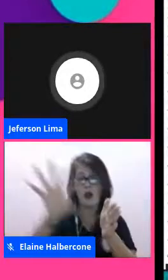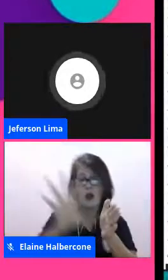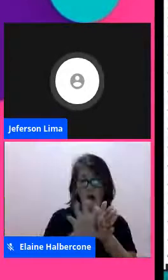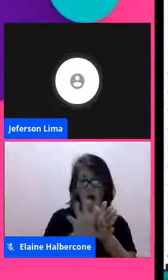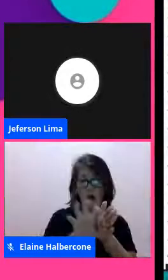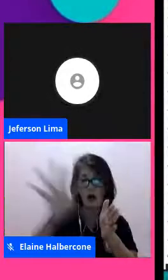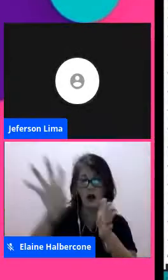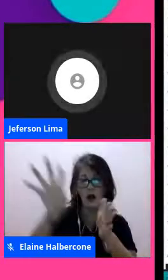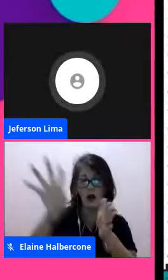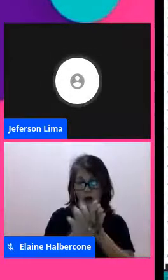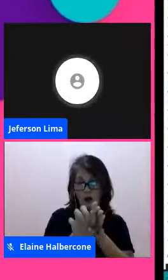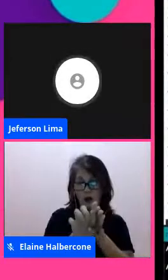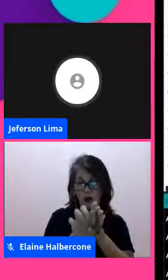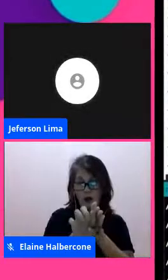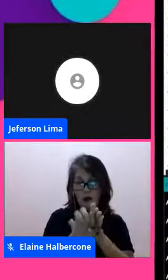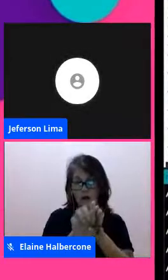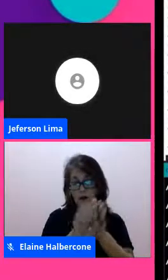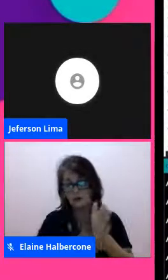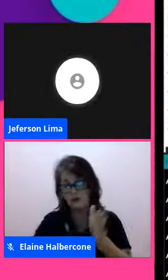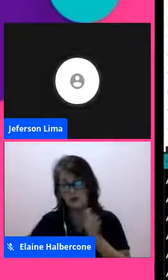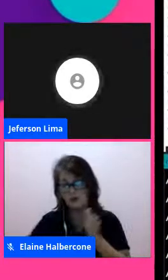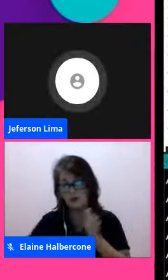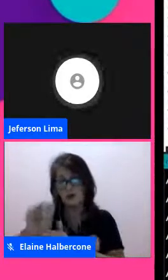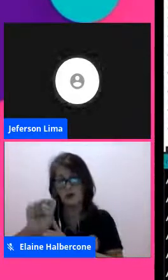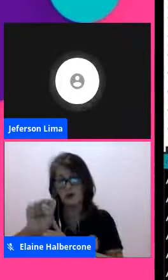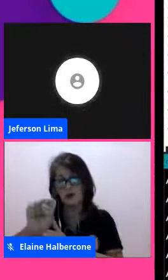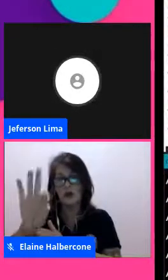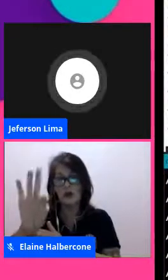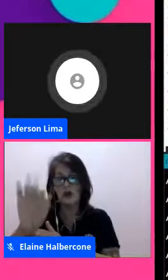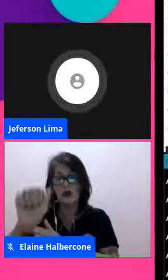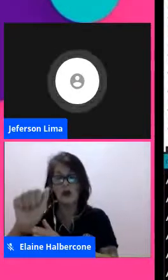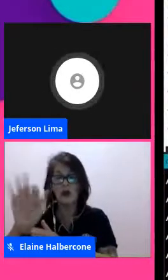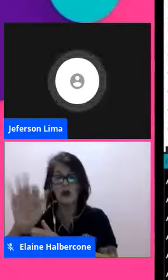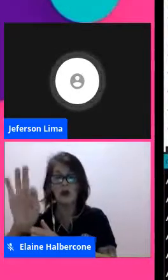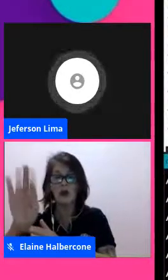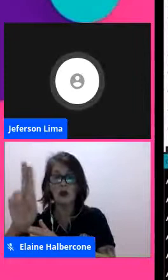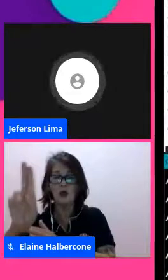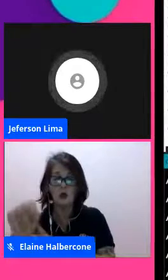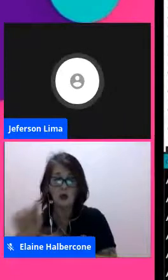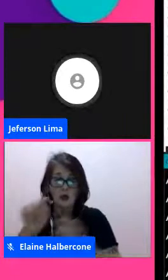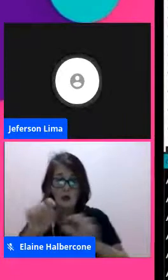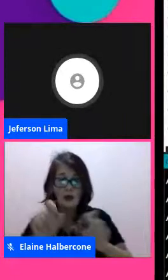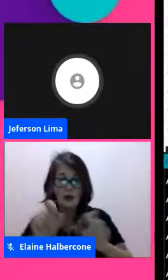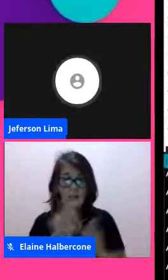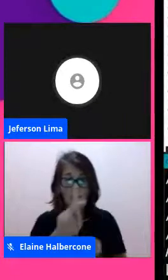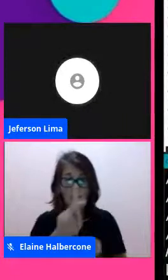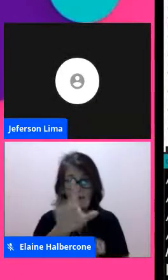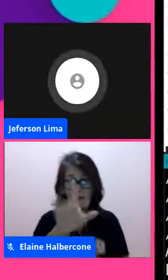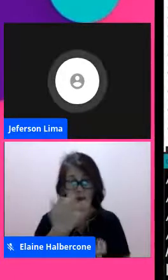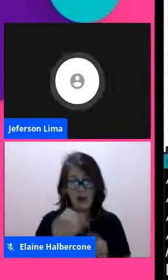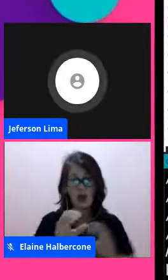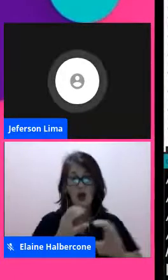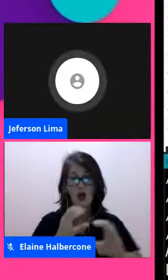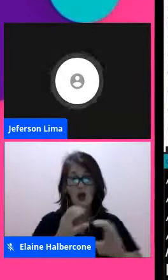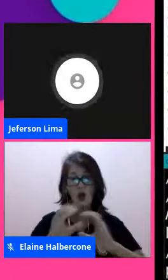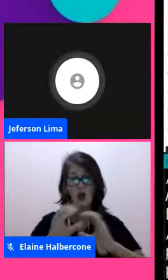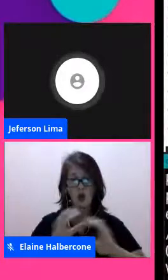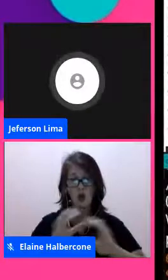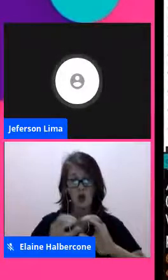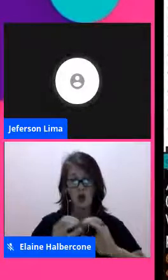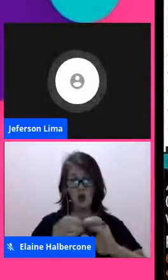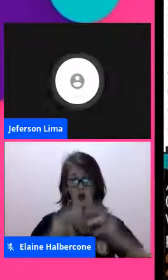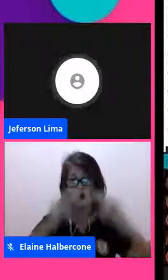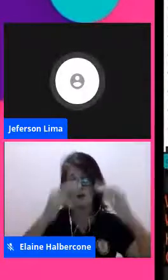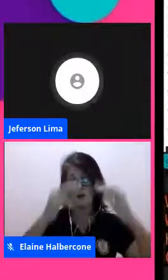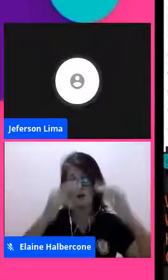lá o status. Outra coisa também que eu posso dizer é que, como essas placas elas trabalham com comunicação serial, não sei